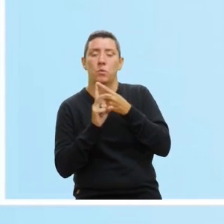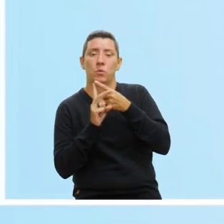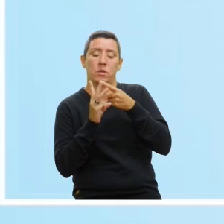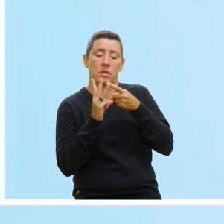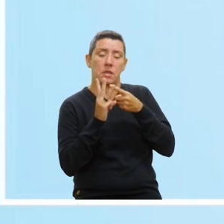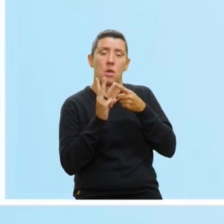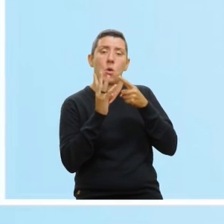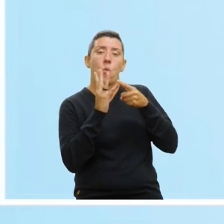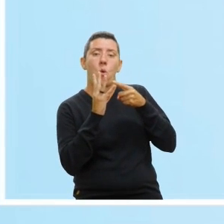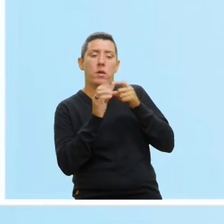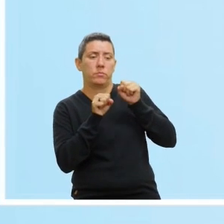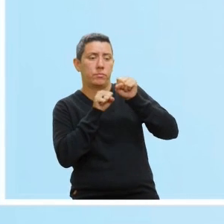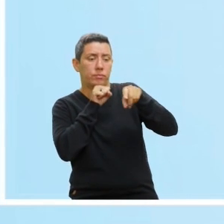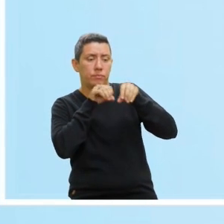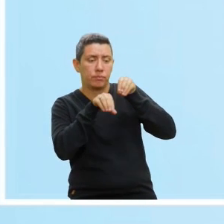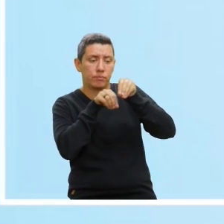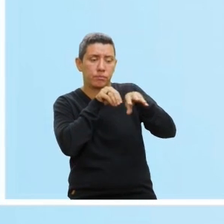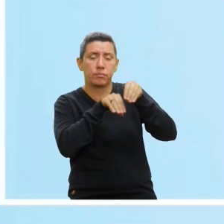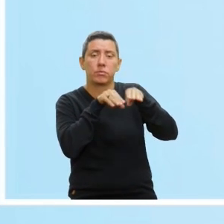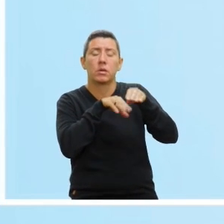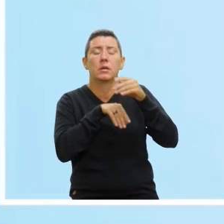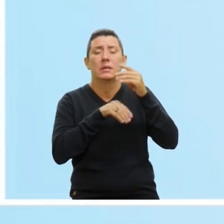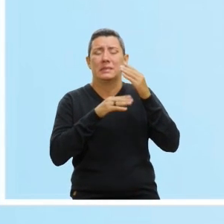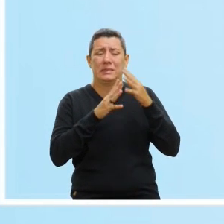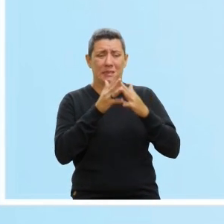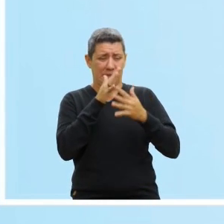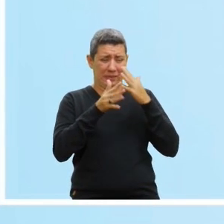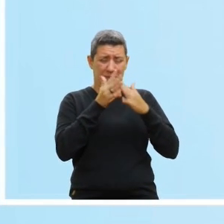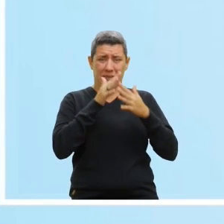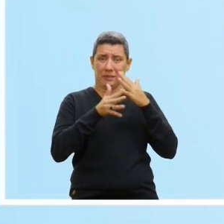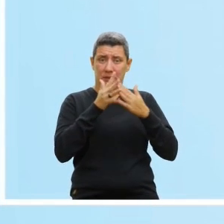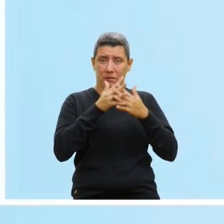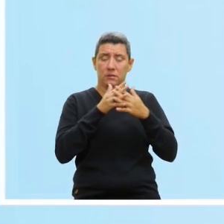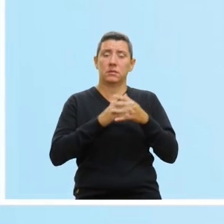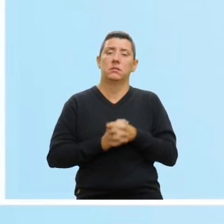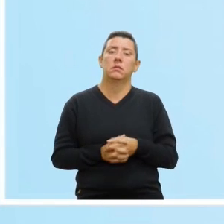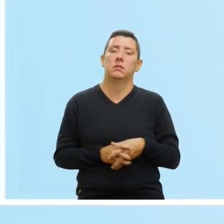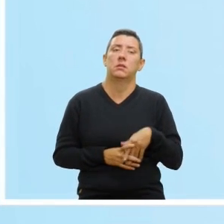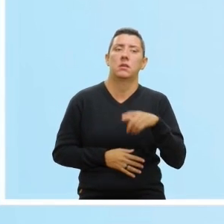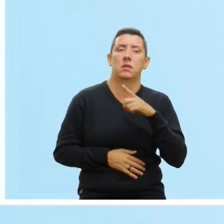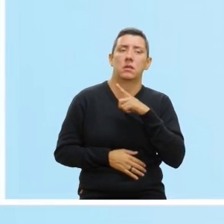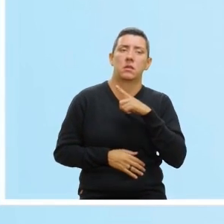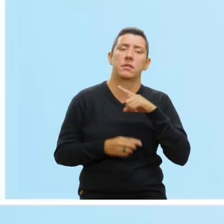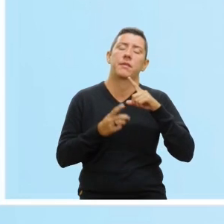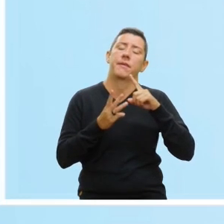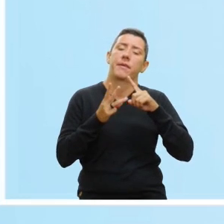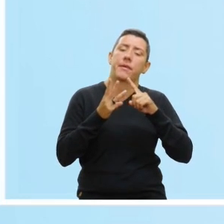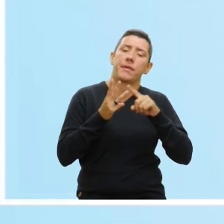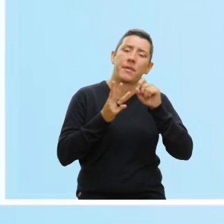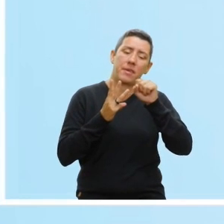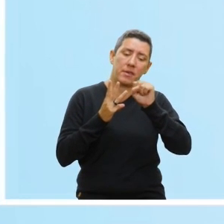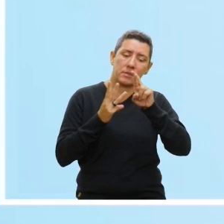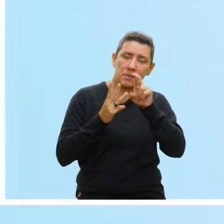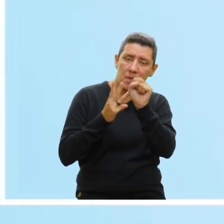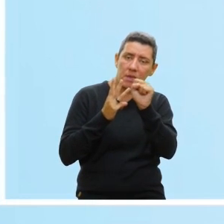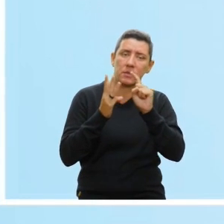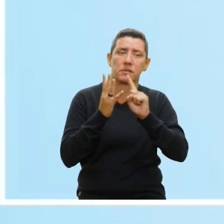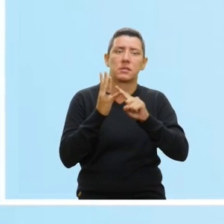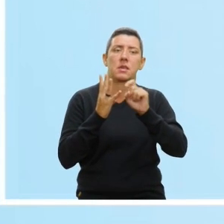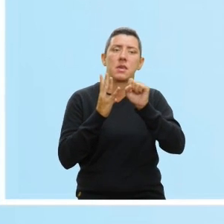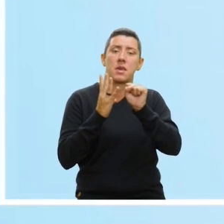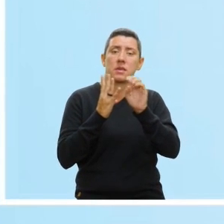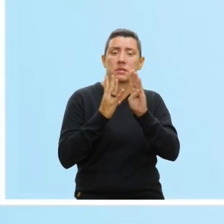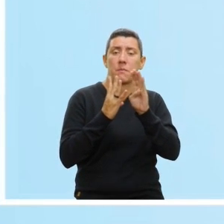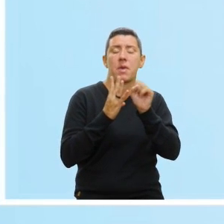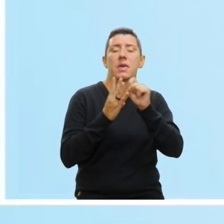ruído praticamente. Tá? Isso também é corrigido. E a gente tem alguns outros efeitos, a gente tem o SRS, a gente tem o SBS, tá? Que